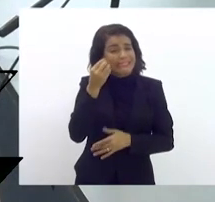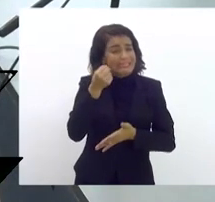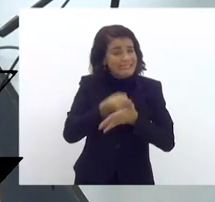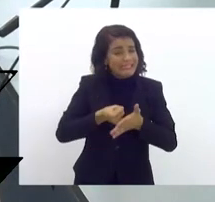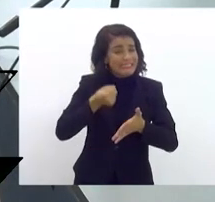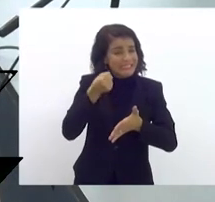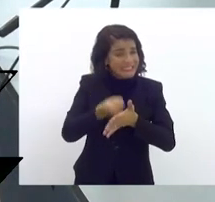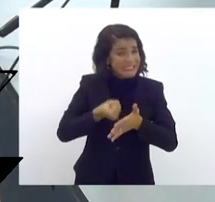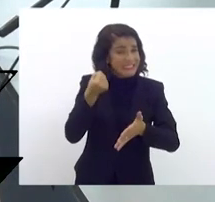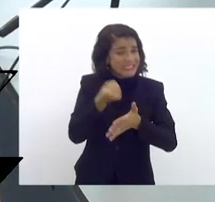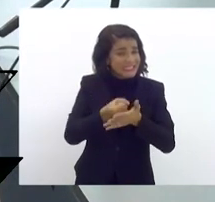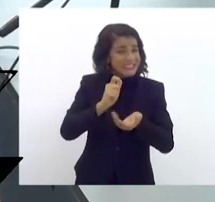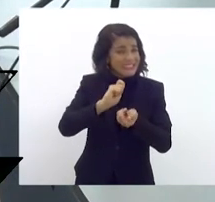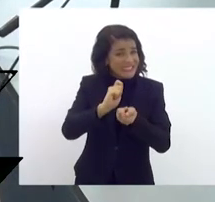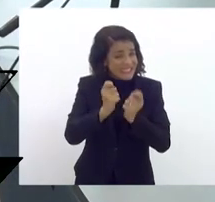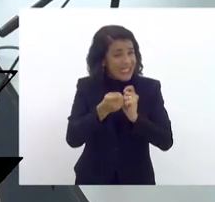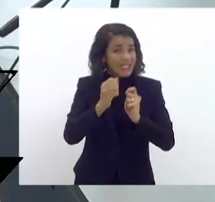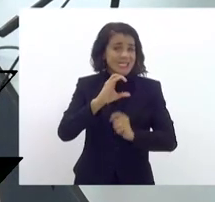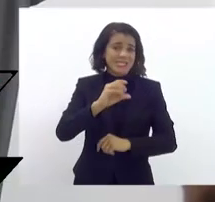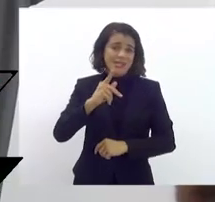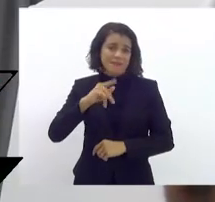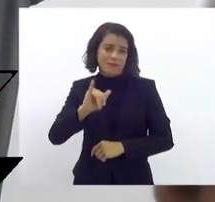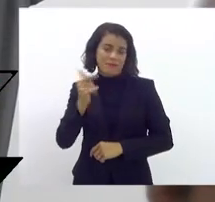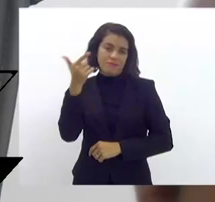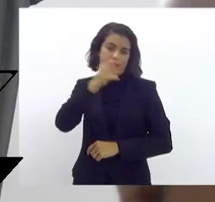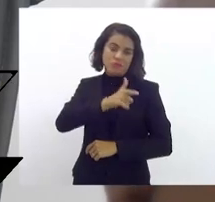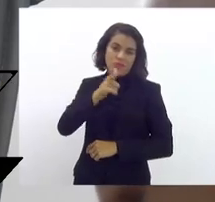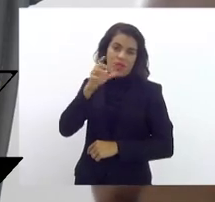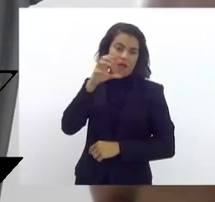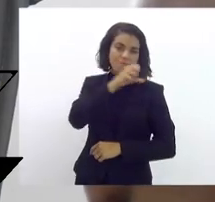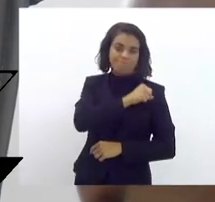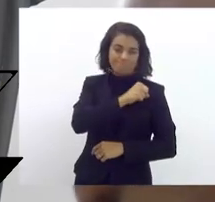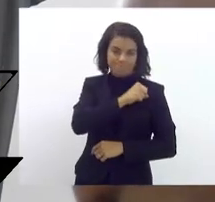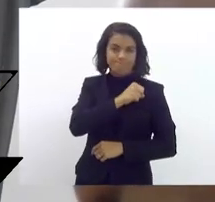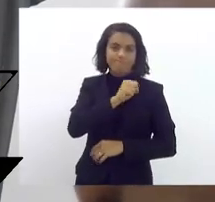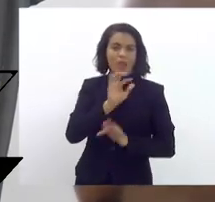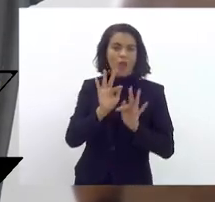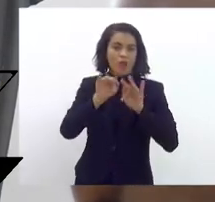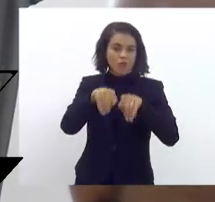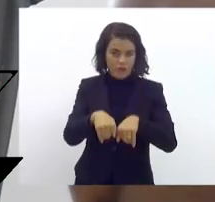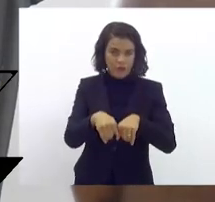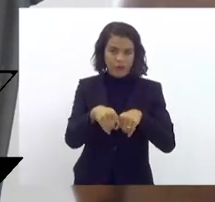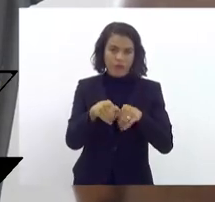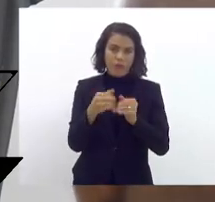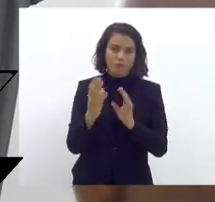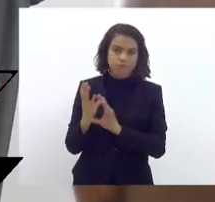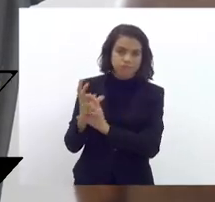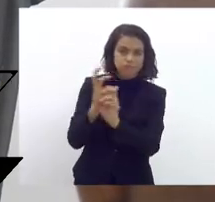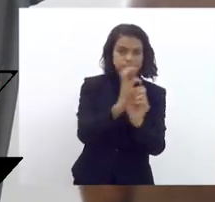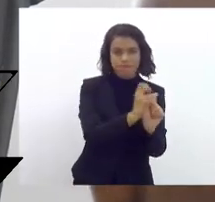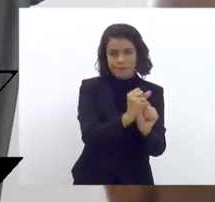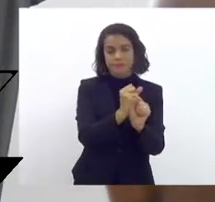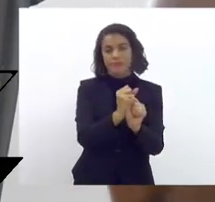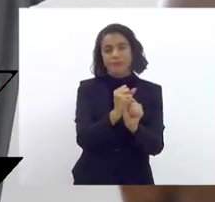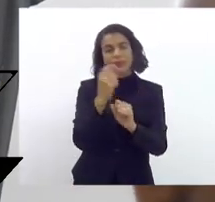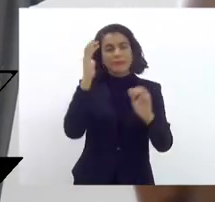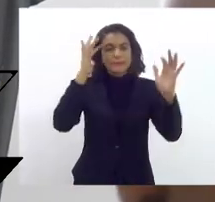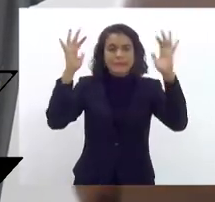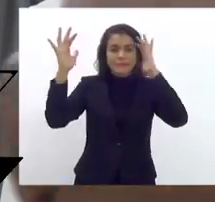fazermos com que essa CPI che com maior êxito ao seu final é pensando